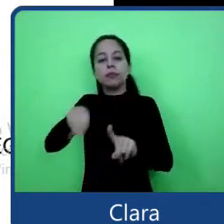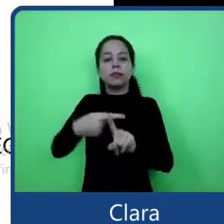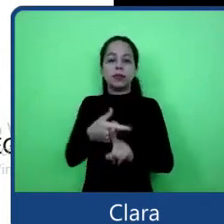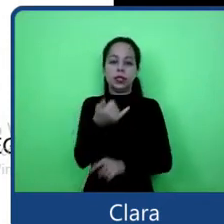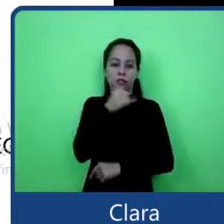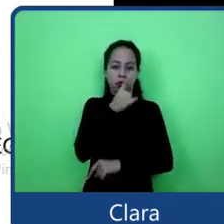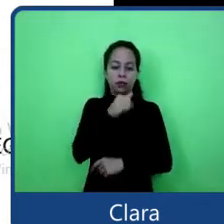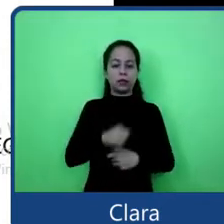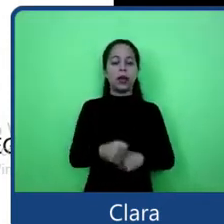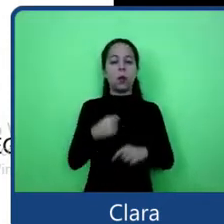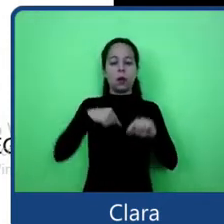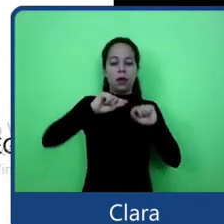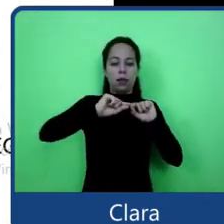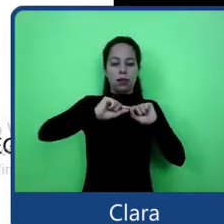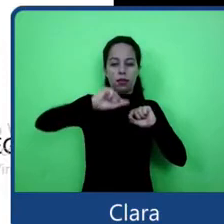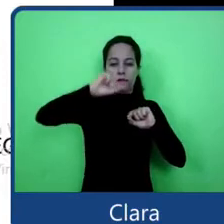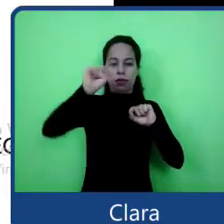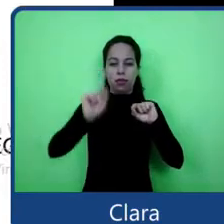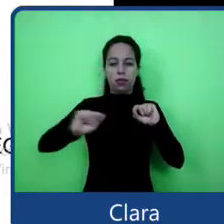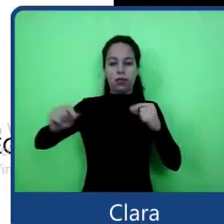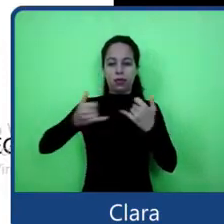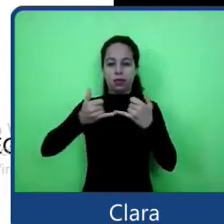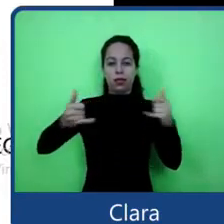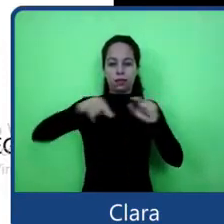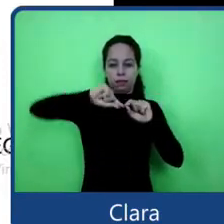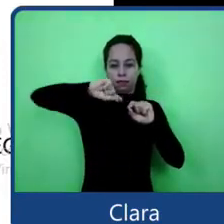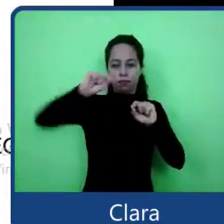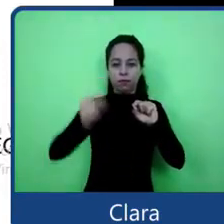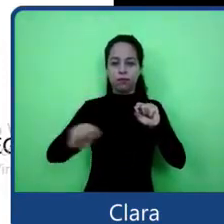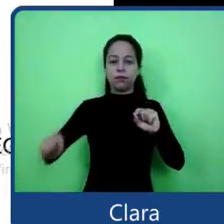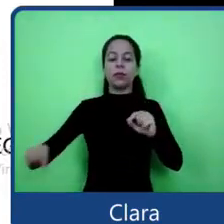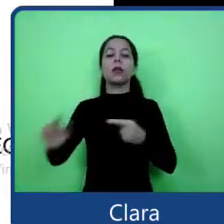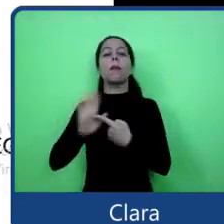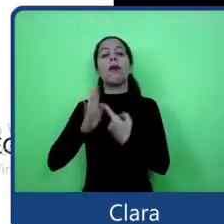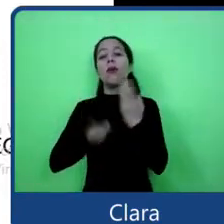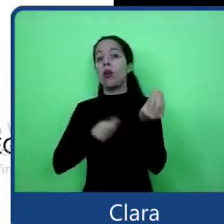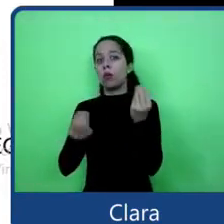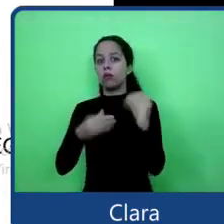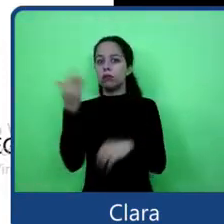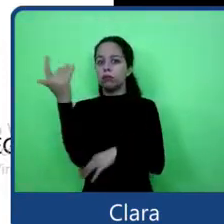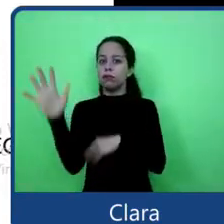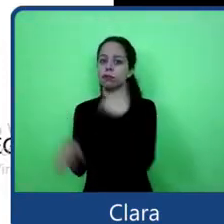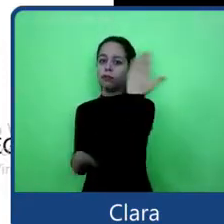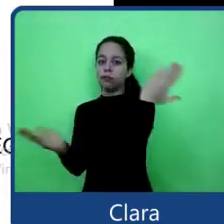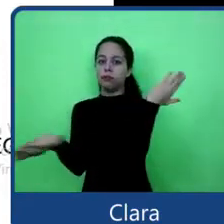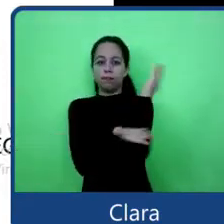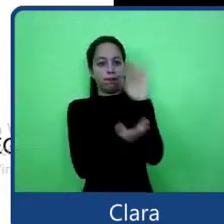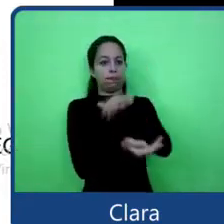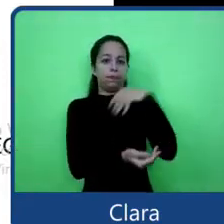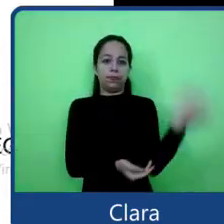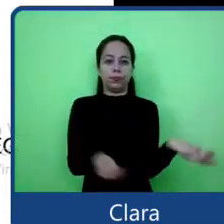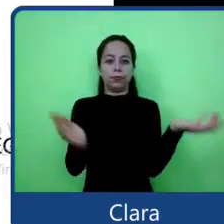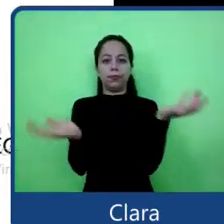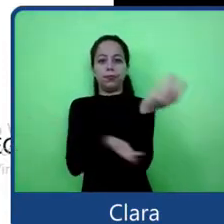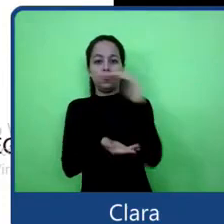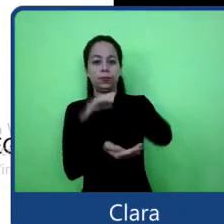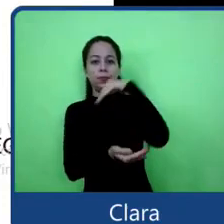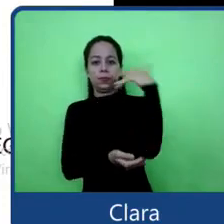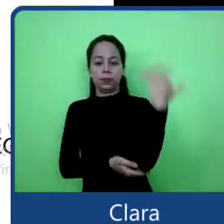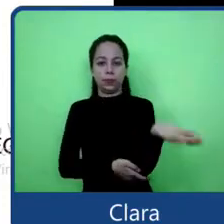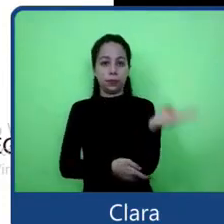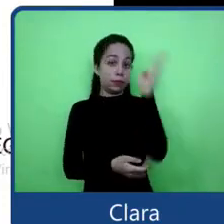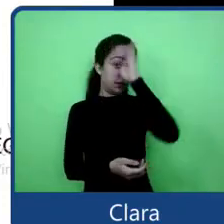que mostra a evolução do desmatamento no Brasil inteiro, né. Então a gente vê como as emissões